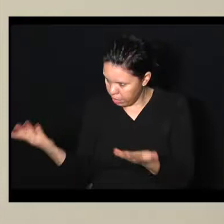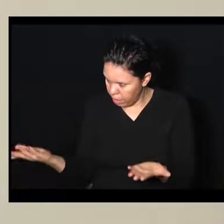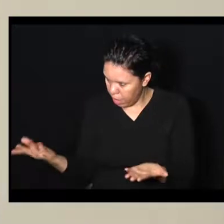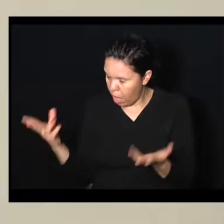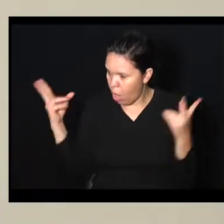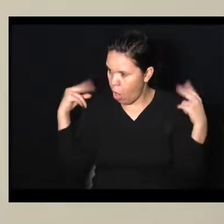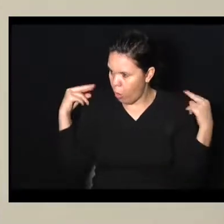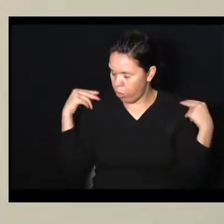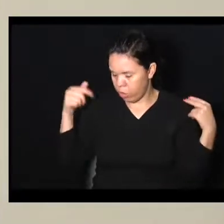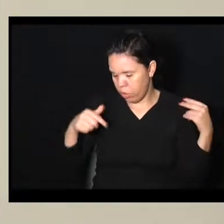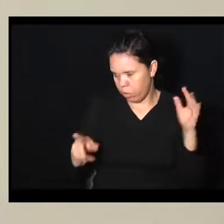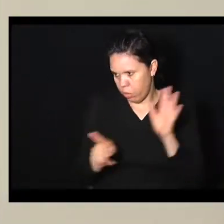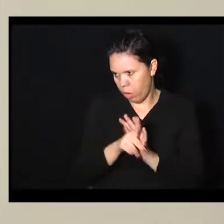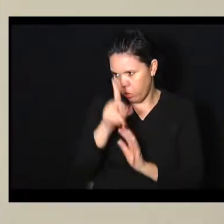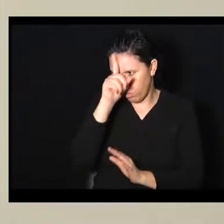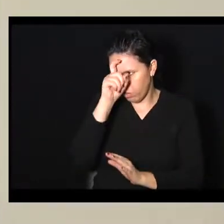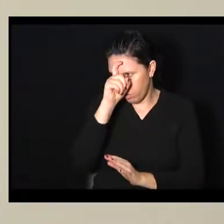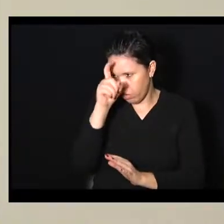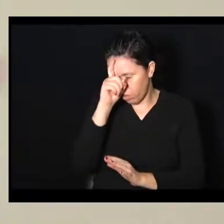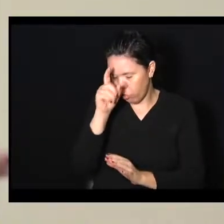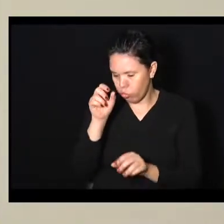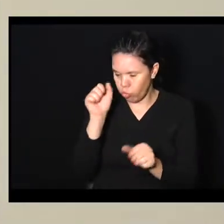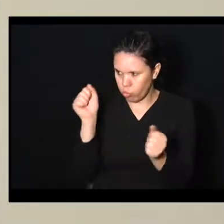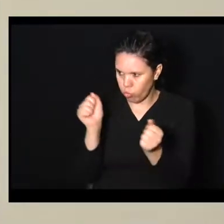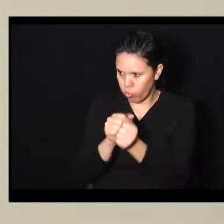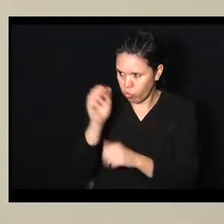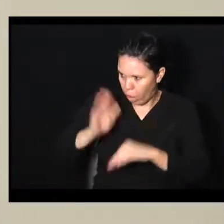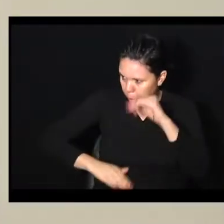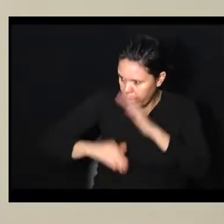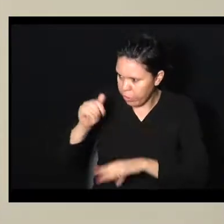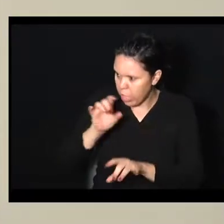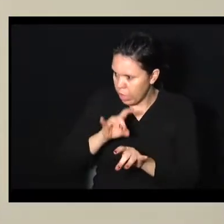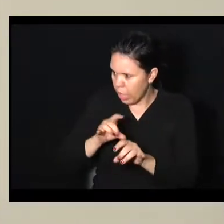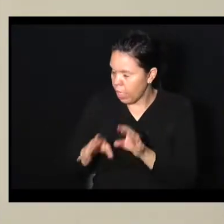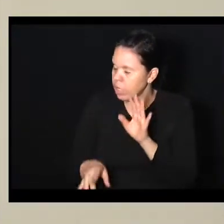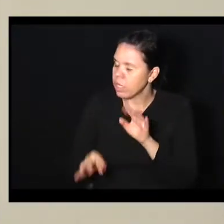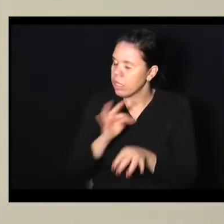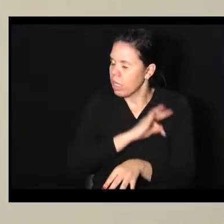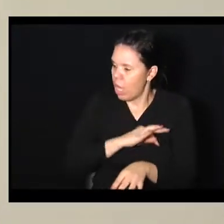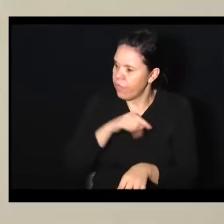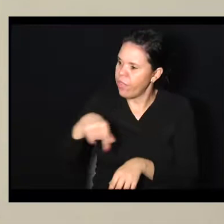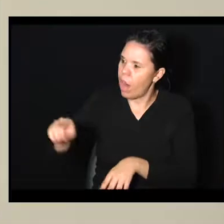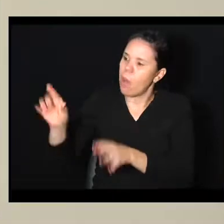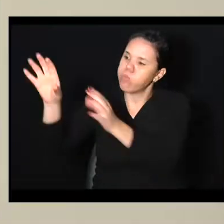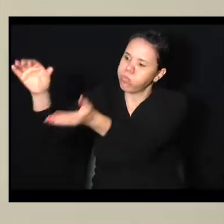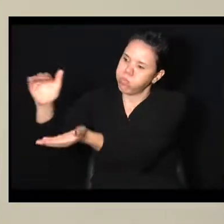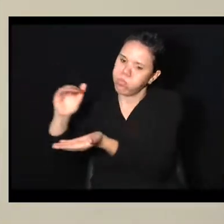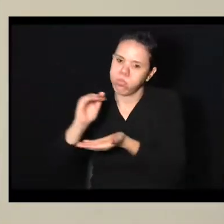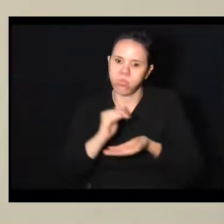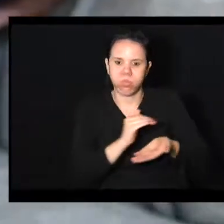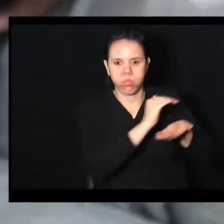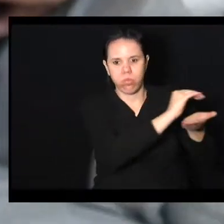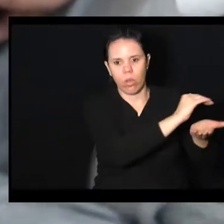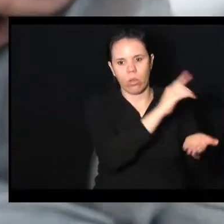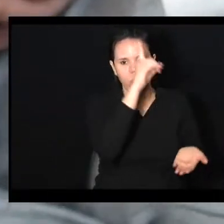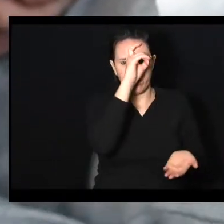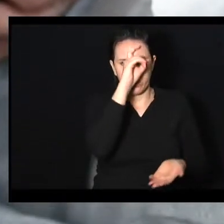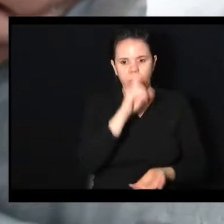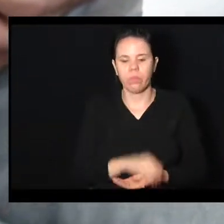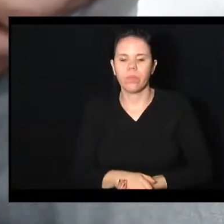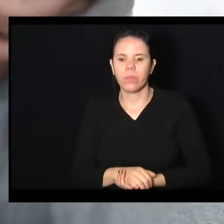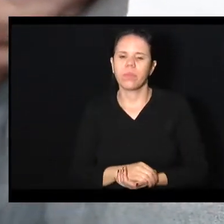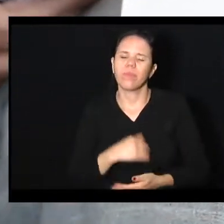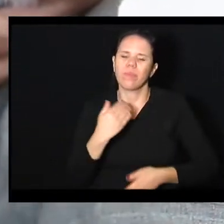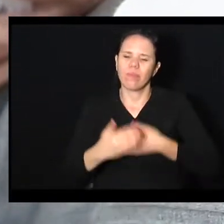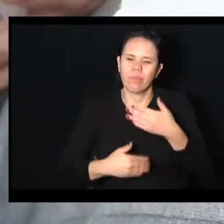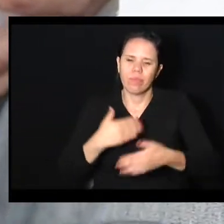motorista, com a nossa técnica do banco de leite, passa na residência para estar retirando esse leite e trazendo até aqui o hospital. Em todo o processo